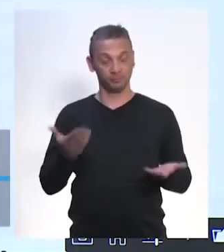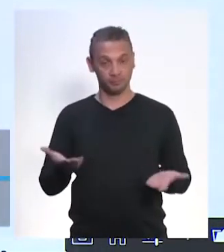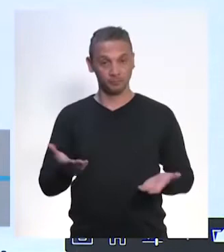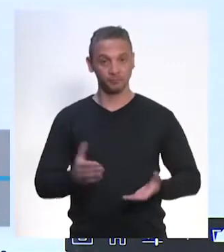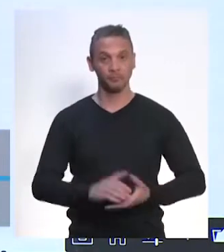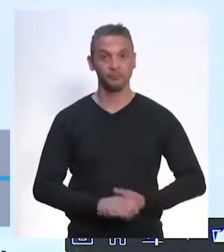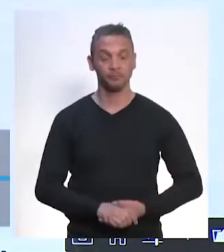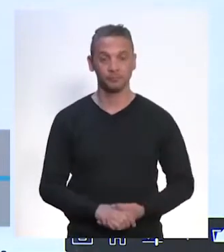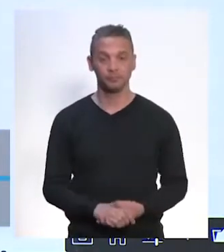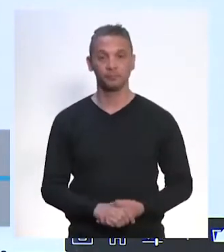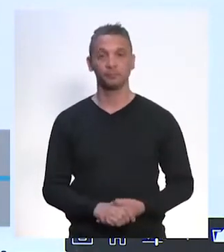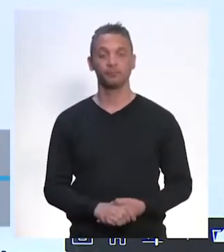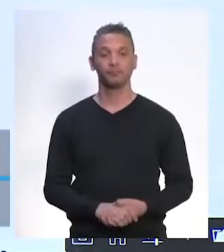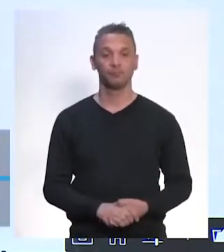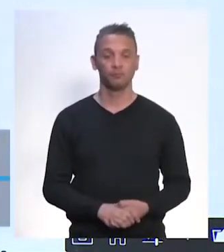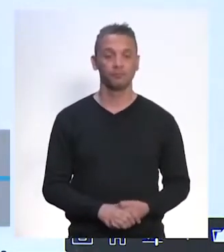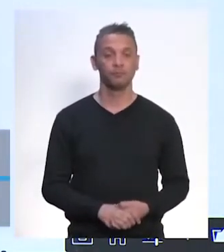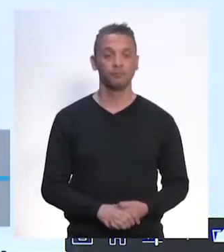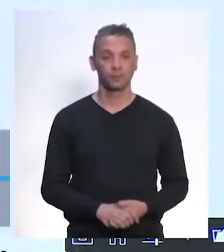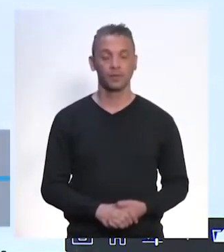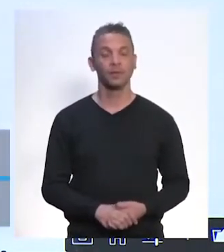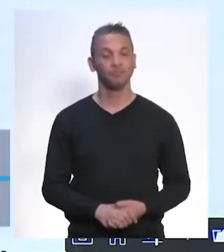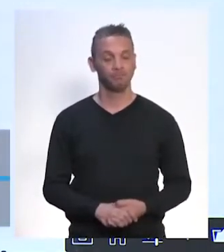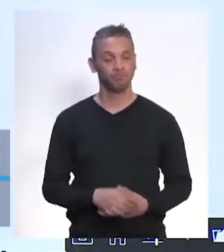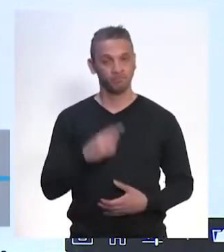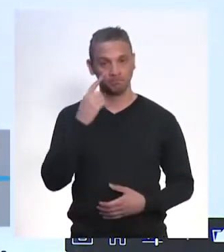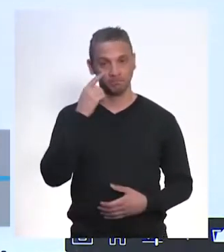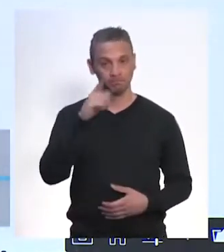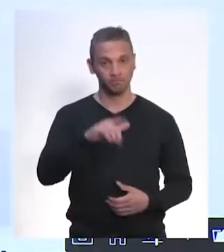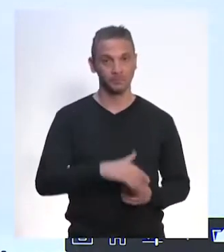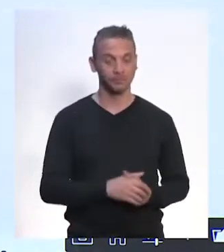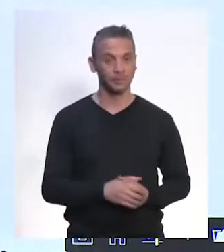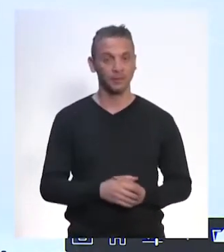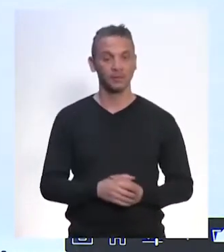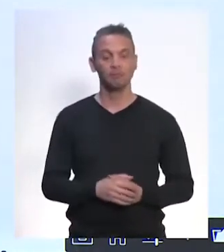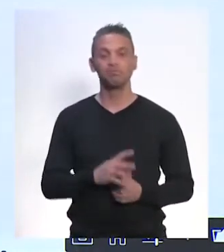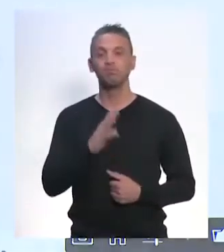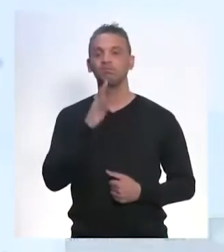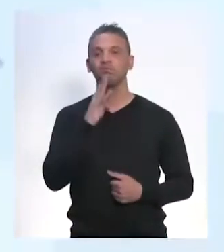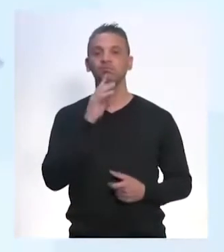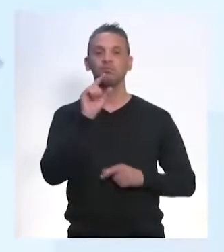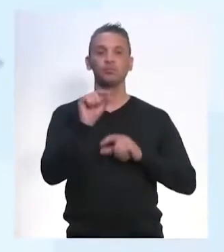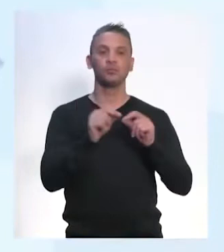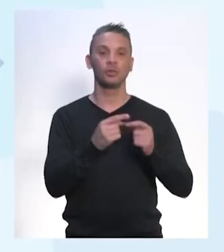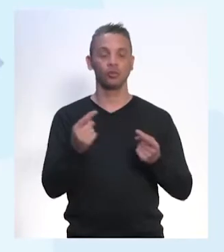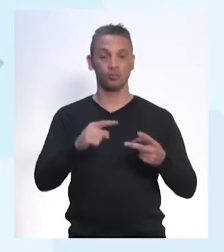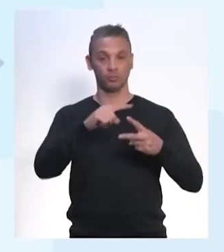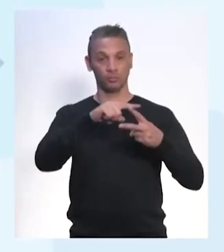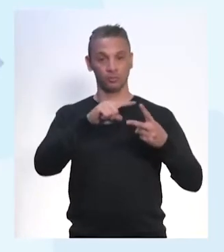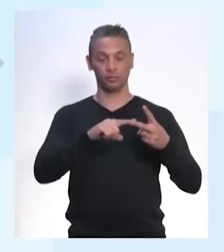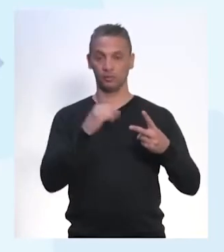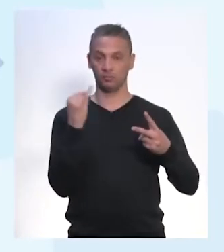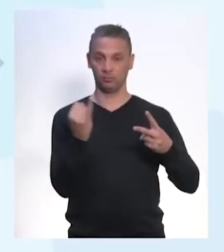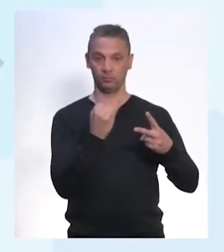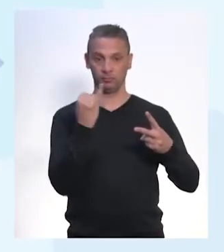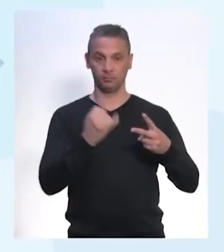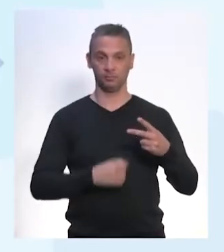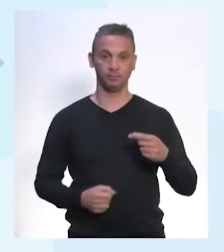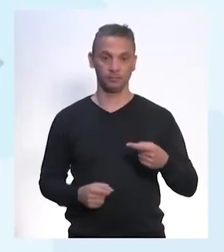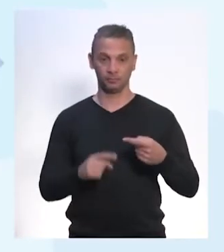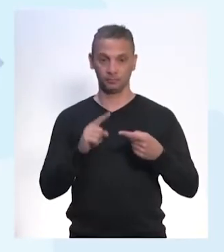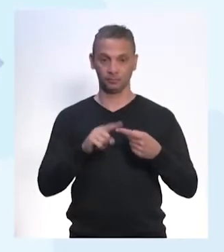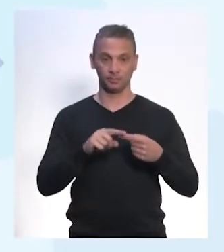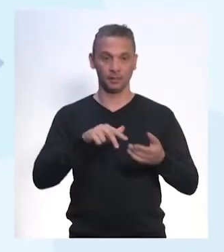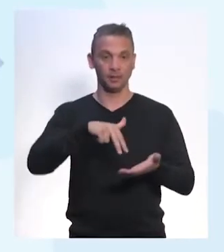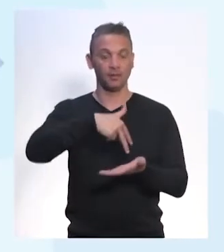esta aula. Ok? Vamos lá. Objetos de conhecimento. Nós vamos trabalhar hoje com dois objetos diferentes. A